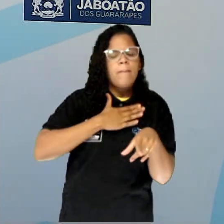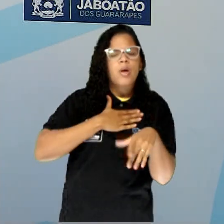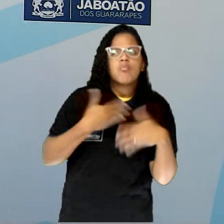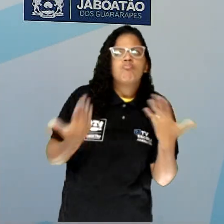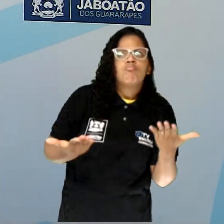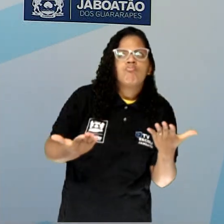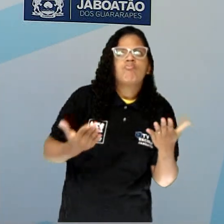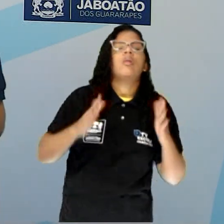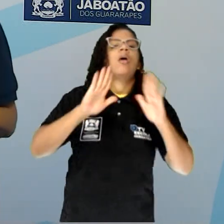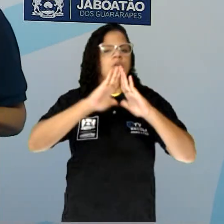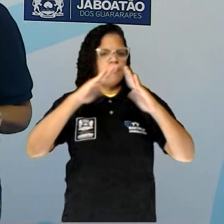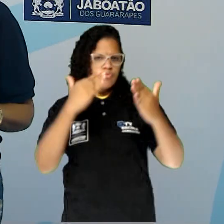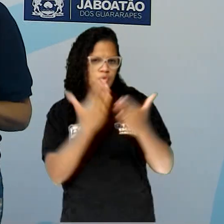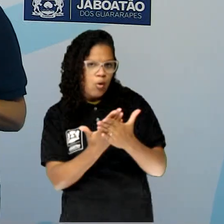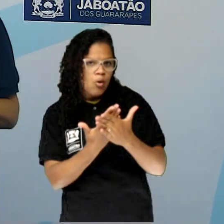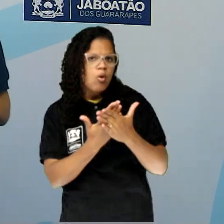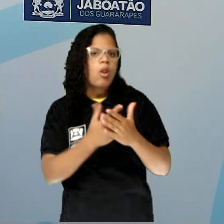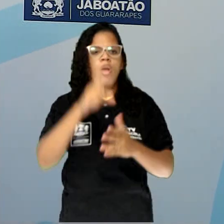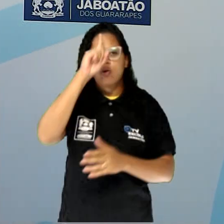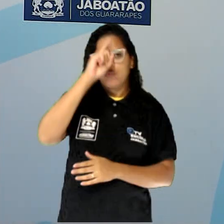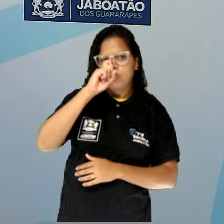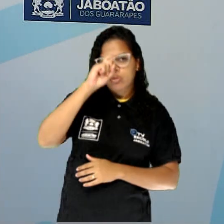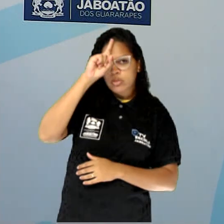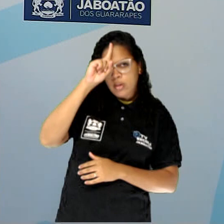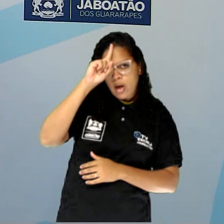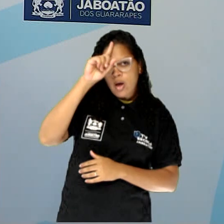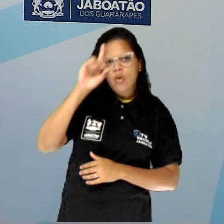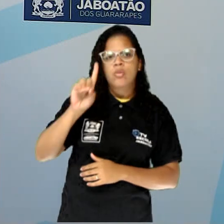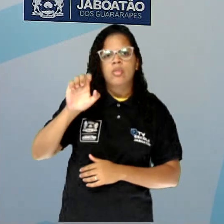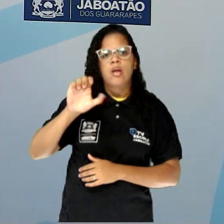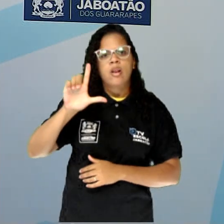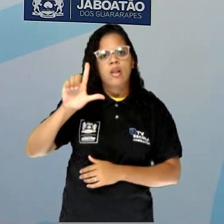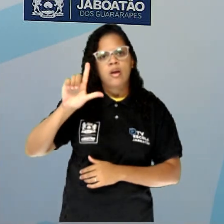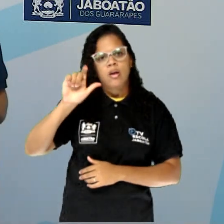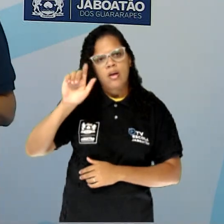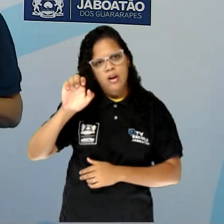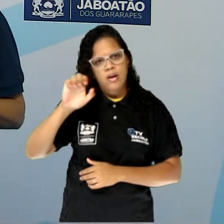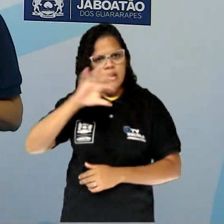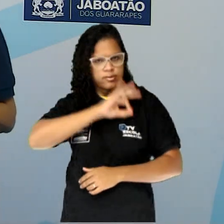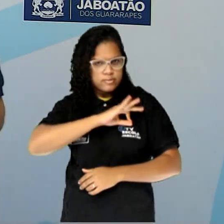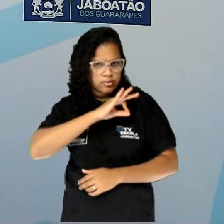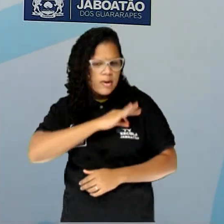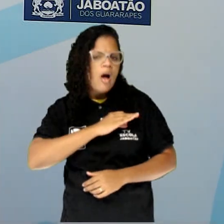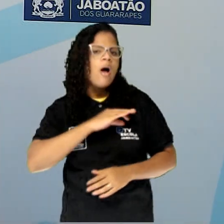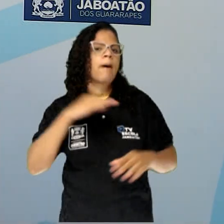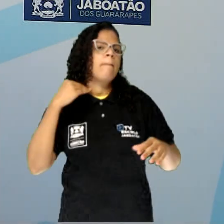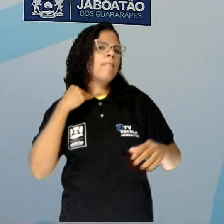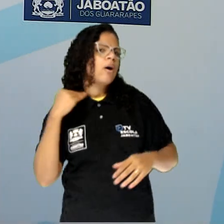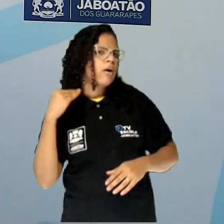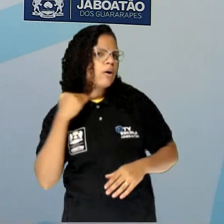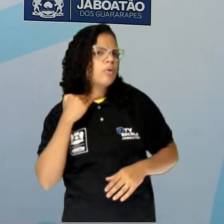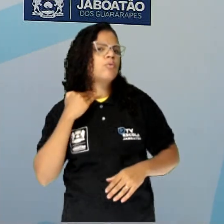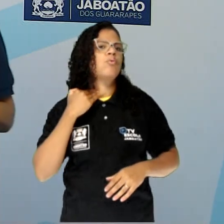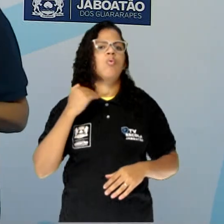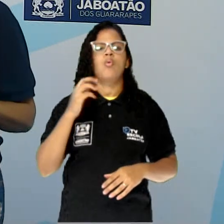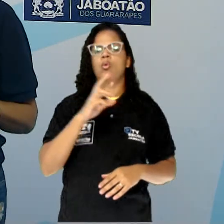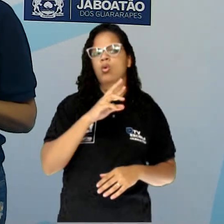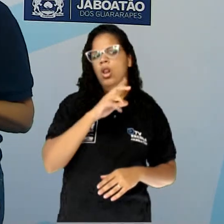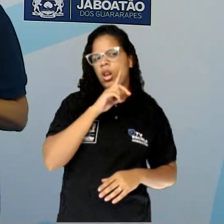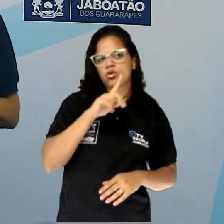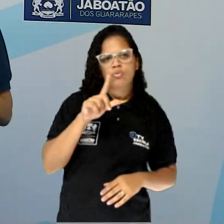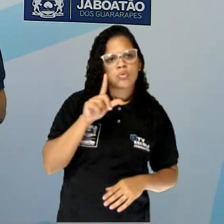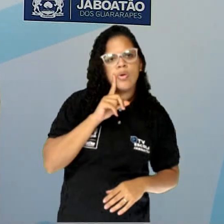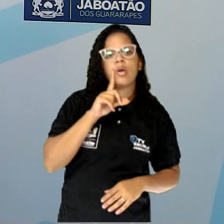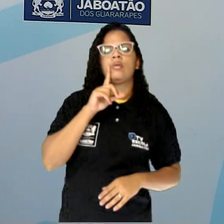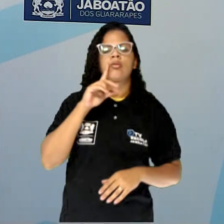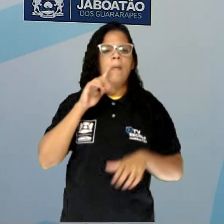escola, hospital, delegacia, lanchonete, banco, mercado,